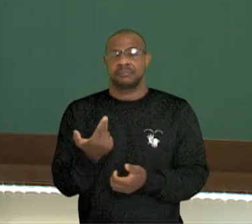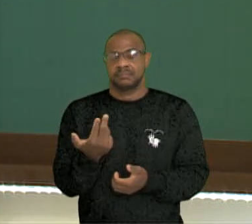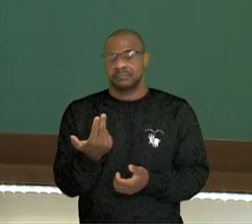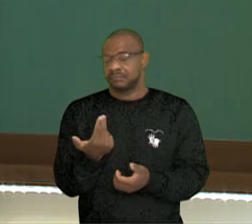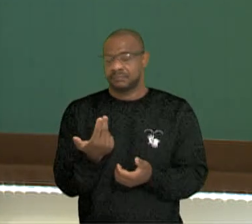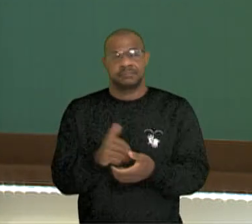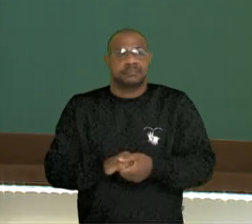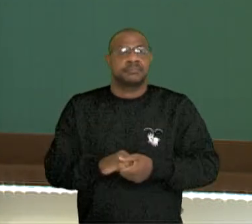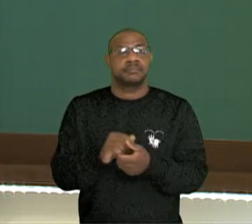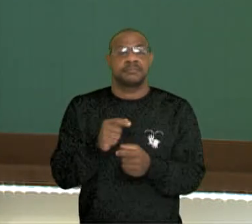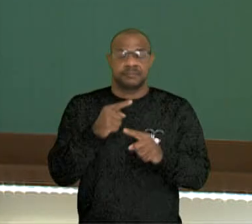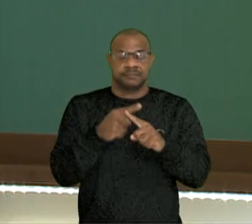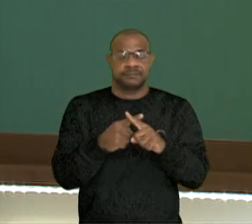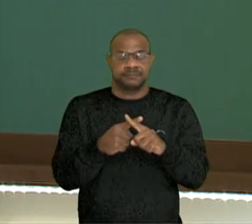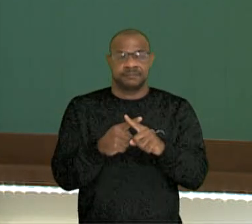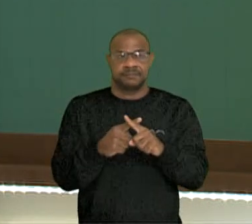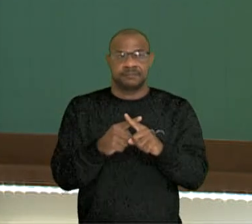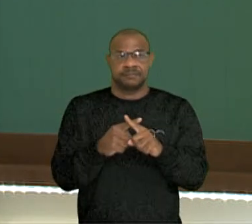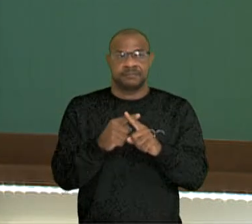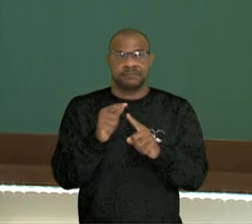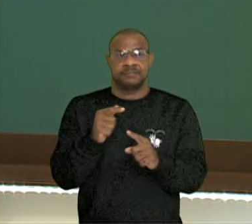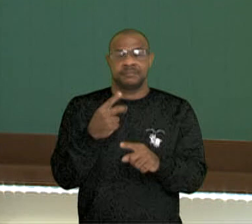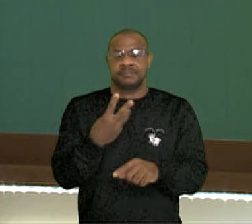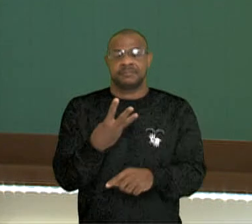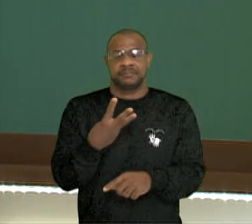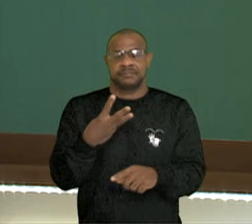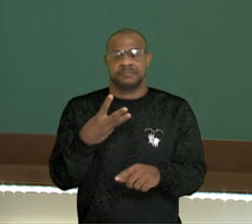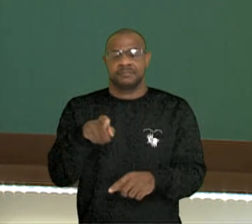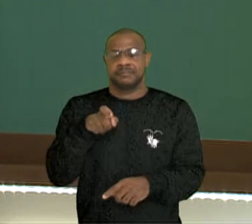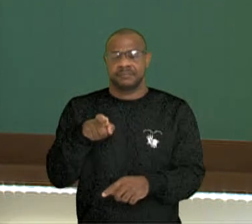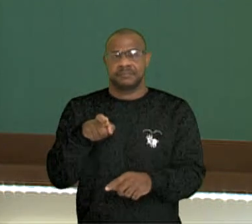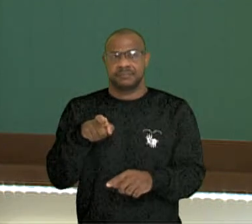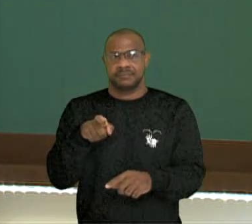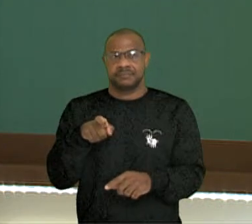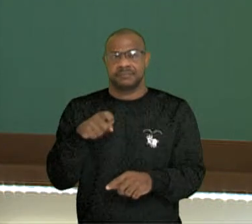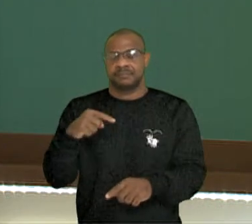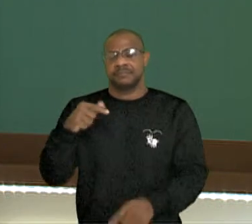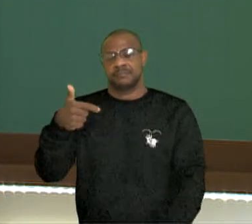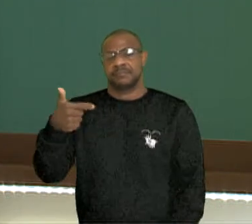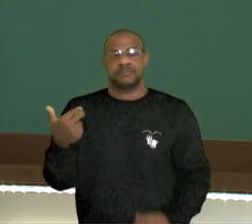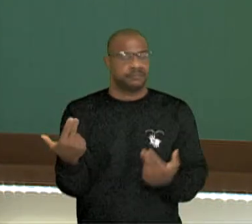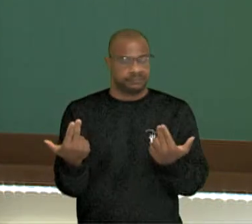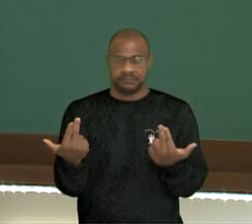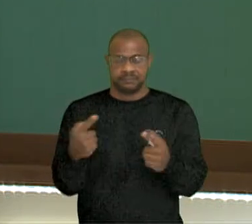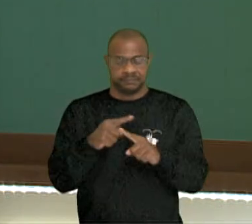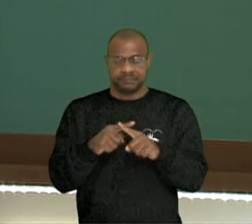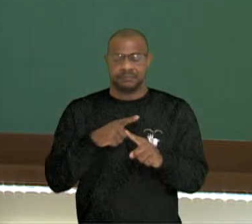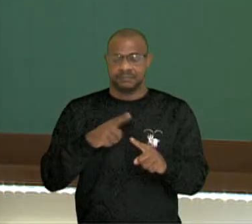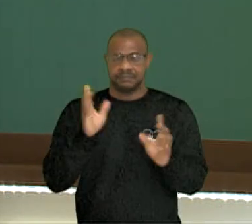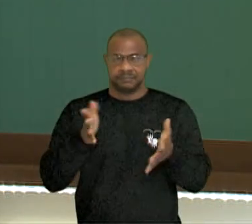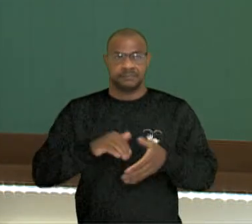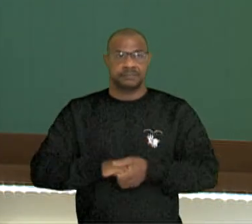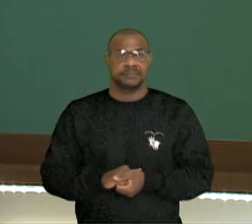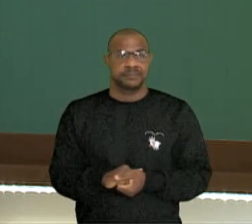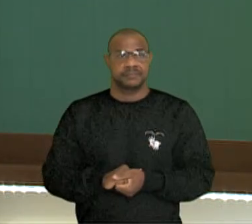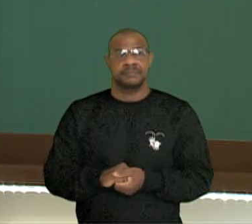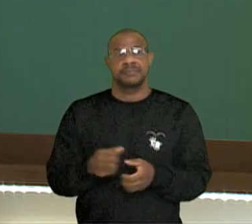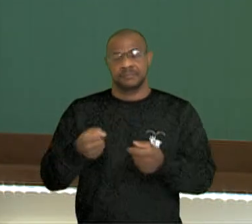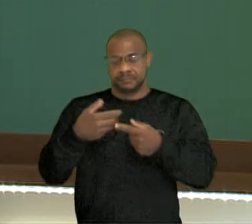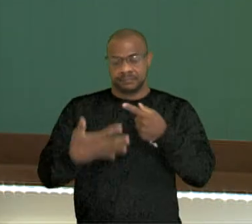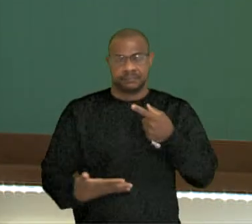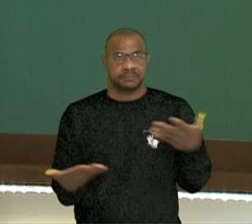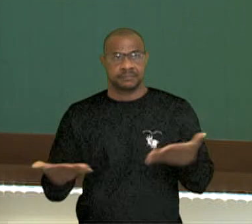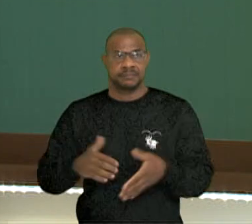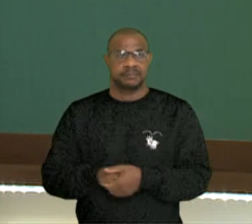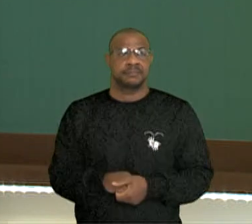2 vezes 3x menos 2. Fatoramos sim, ok? E o segundo, mesma coisa. Vou